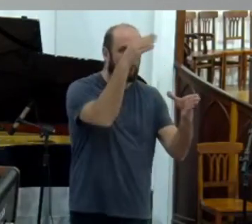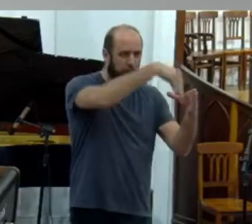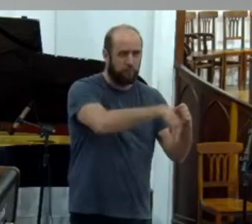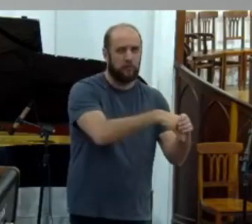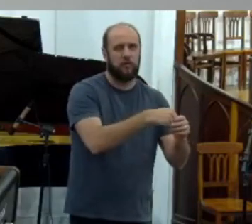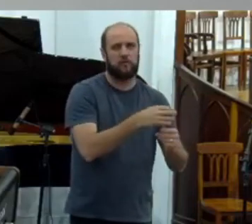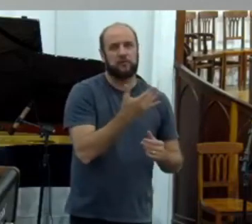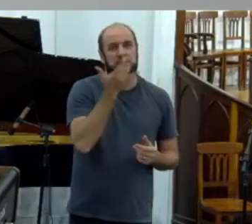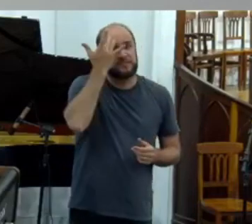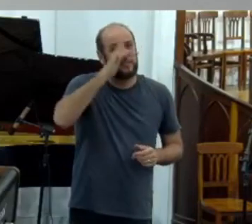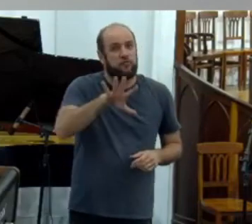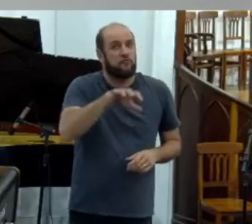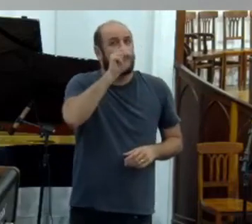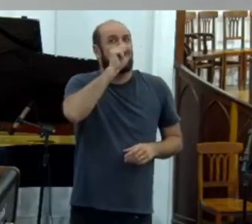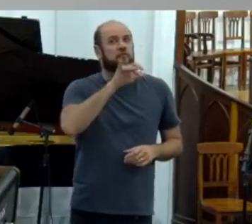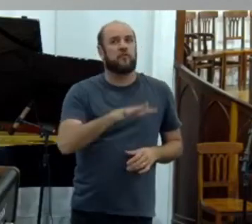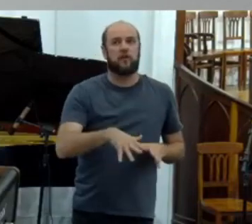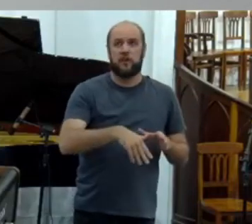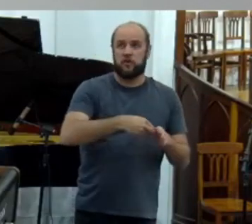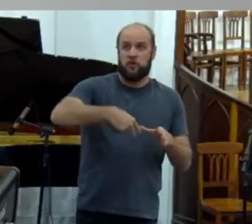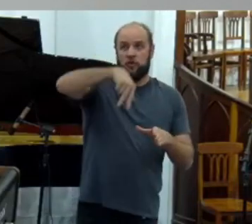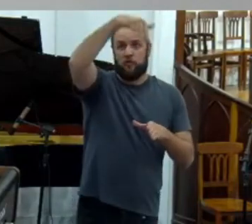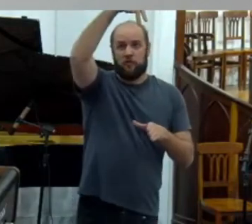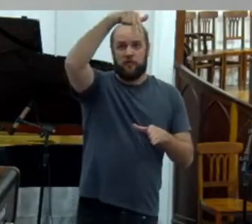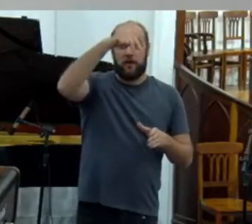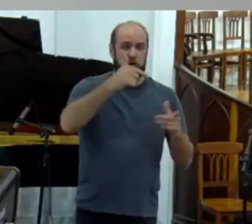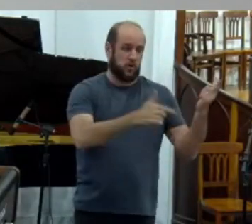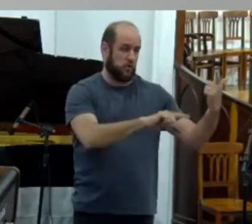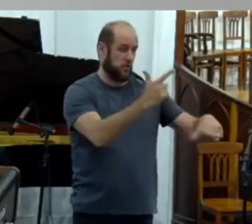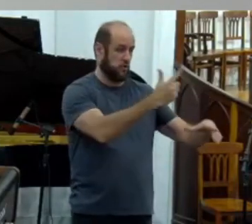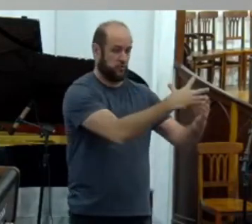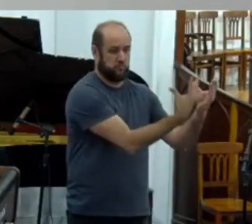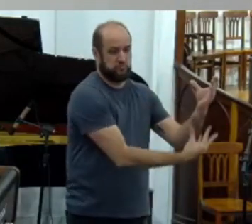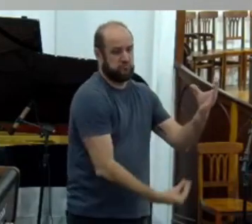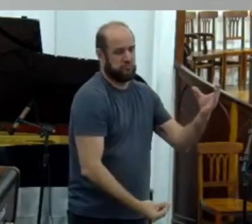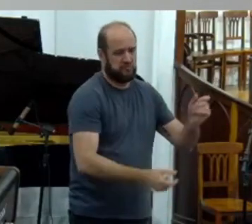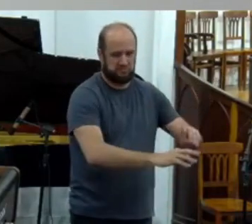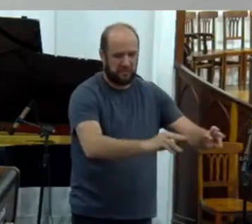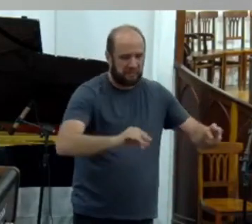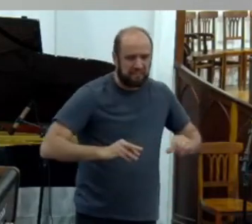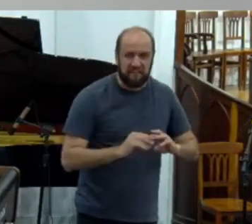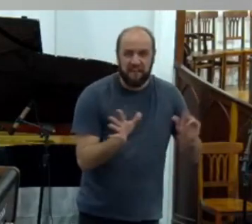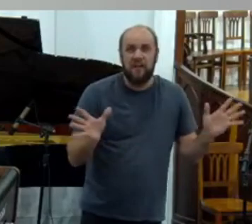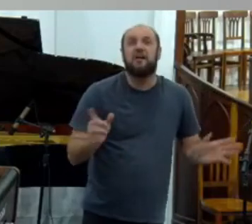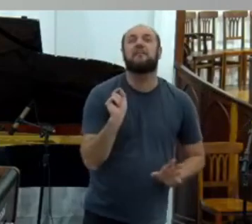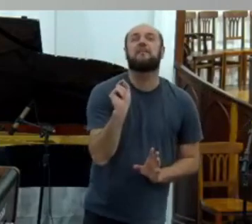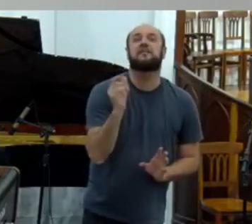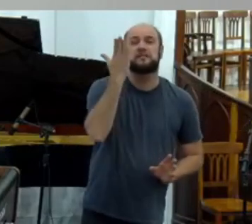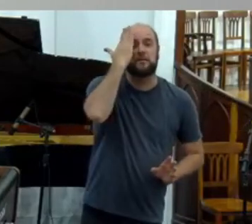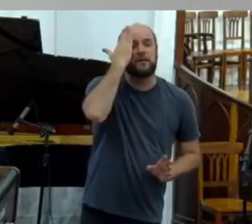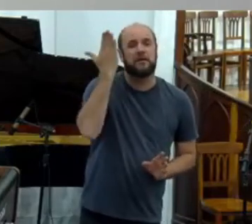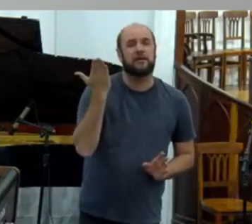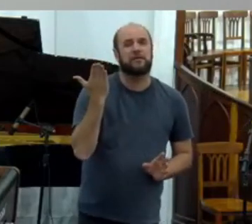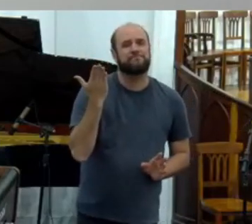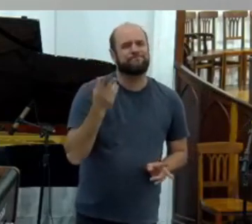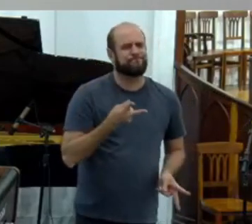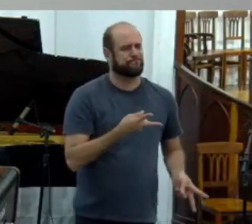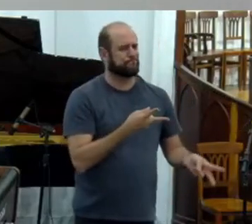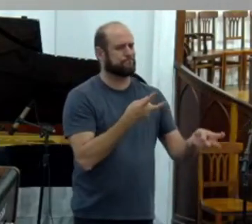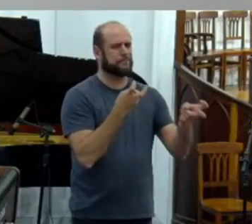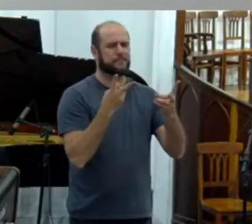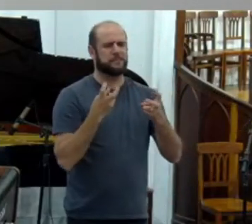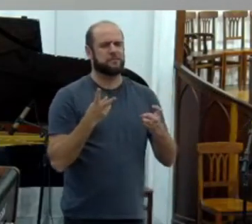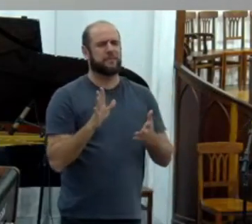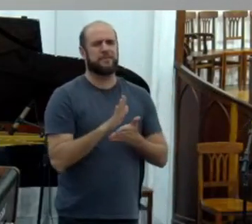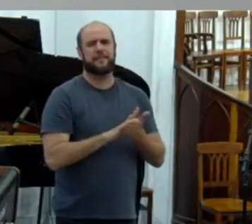vida dos filhos dos homens se dirige para cima e o dos animais para baixo, para a terra? Assim percebi que não há nada